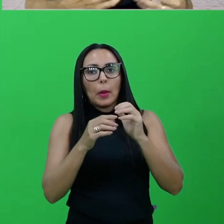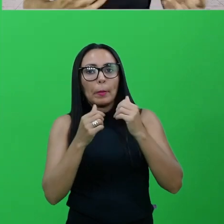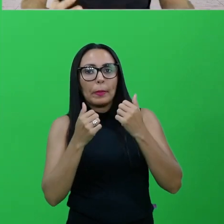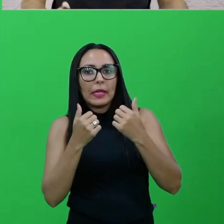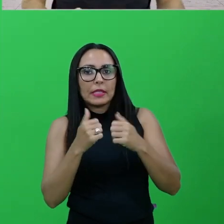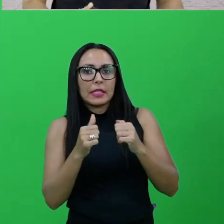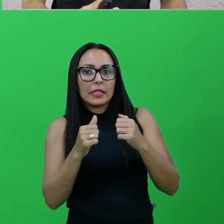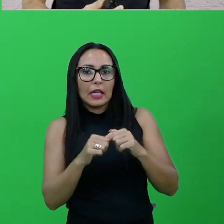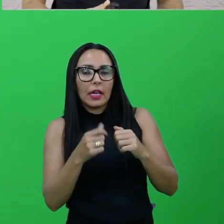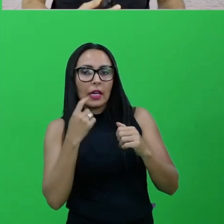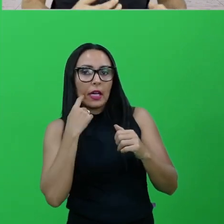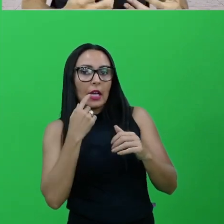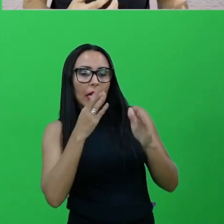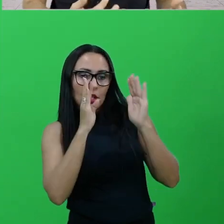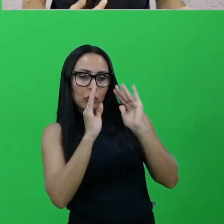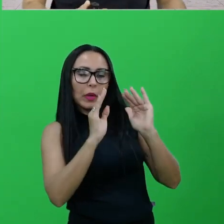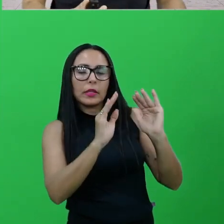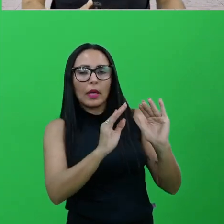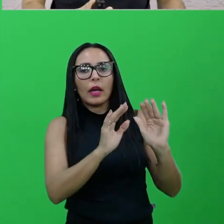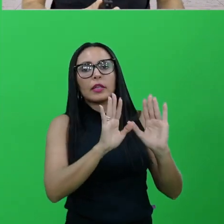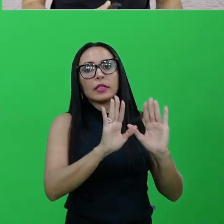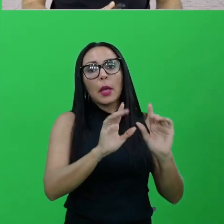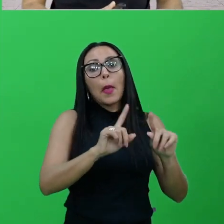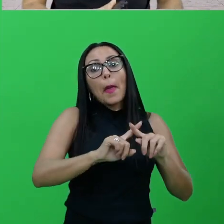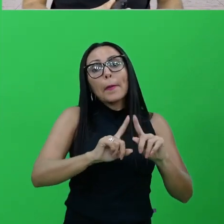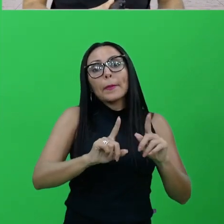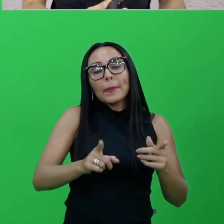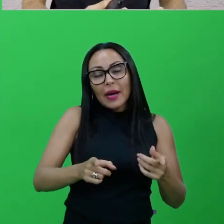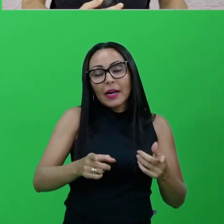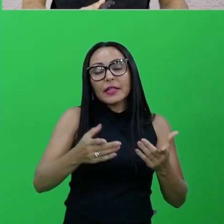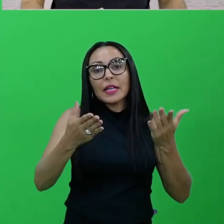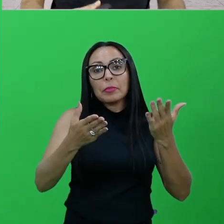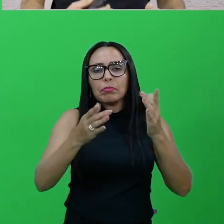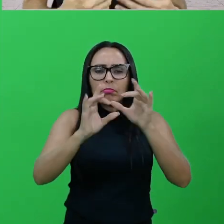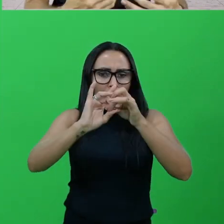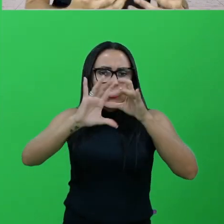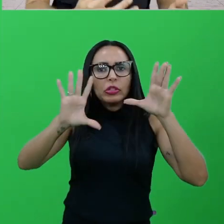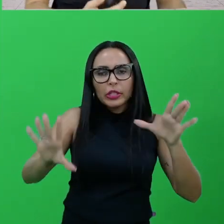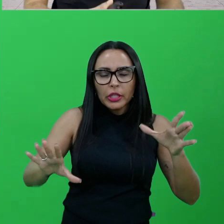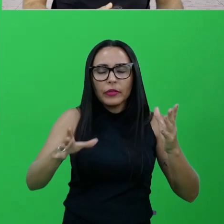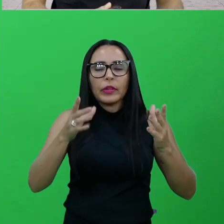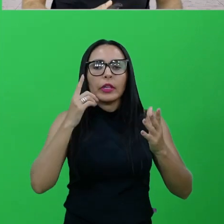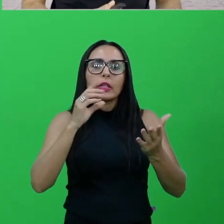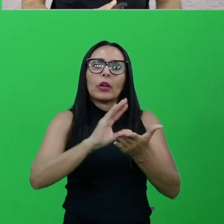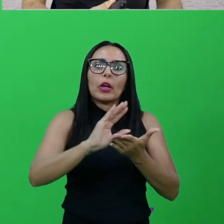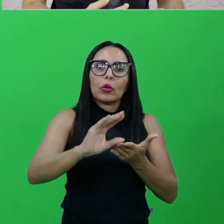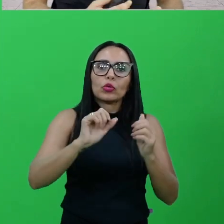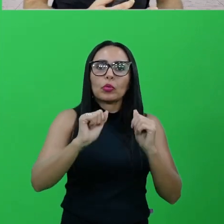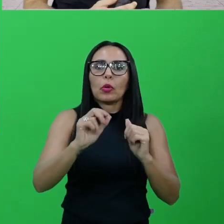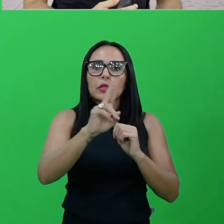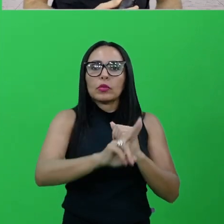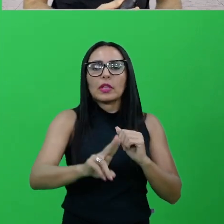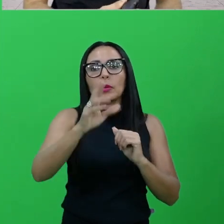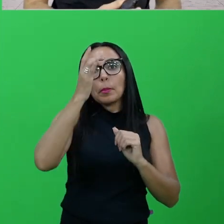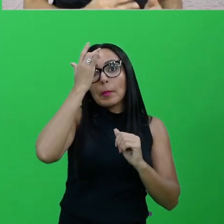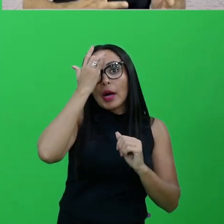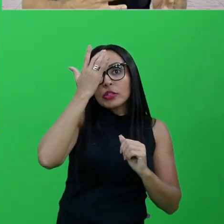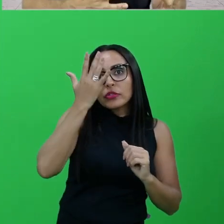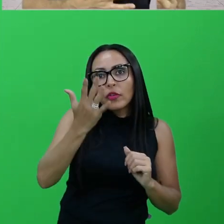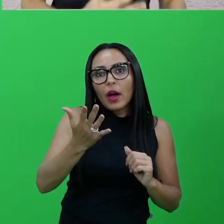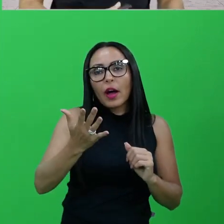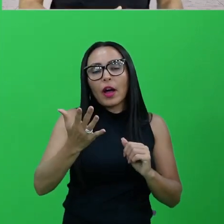submetido à legislação de um modo geral, mas é um setor mais livre sob esse aspecto, em que os recursos podem ser utilizados com mais facilidade, com menos